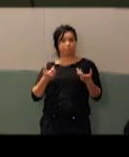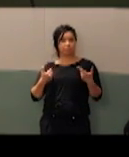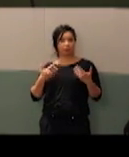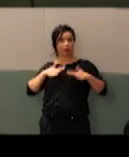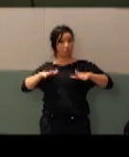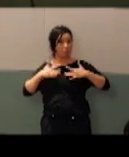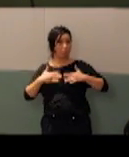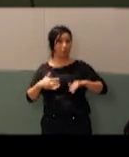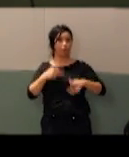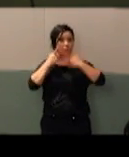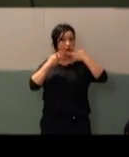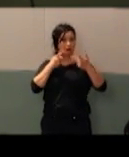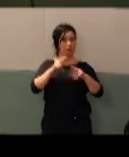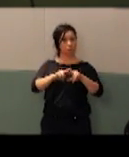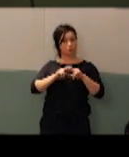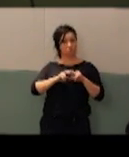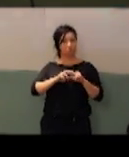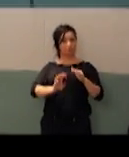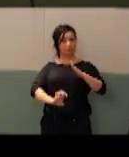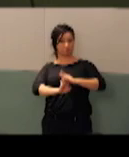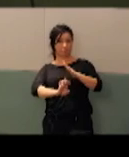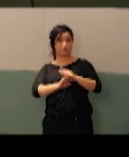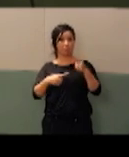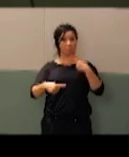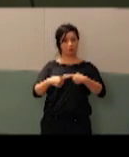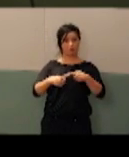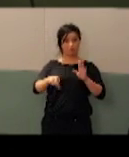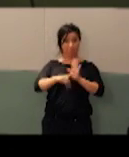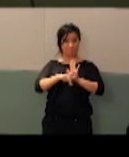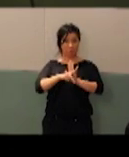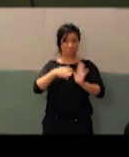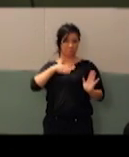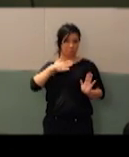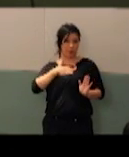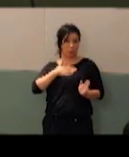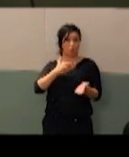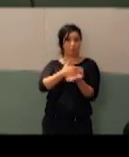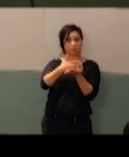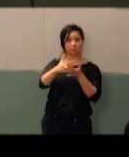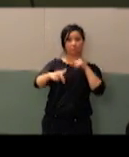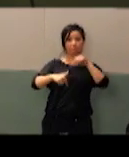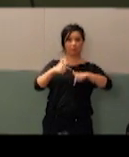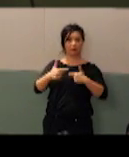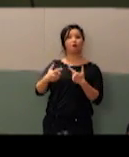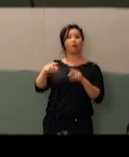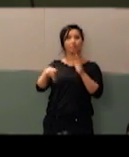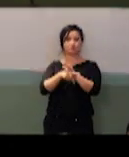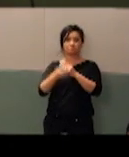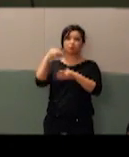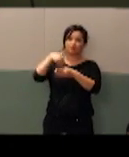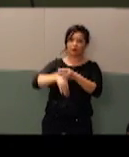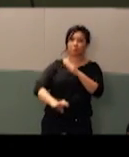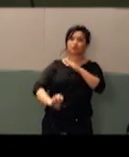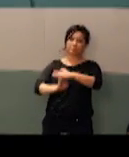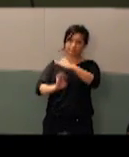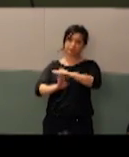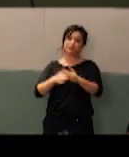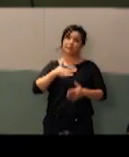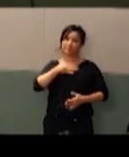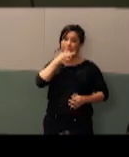é a iniciativa privada. E a minha visão é a da geração de empregos, da redução de impostos e